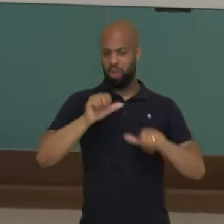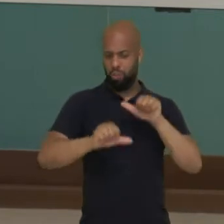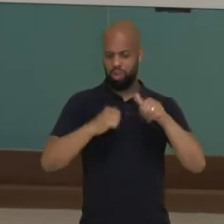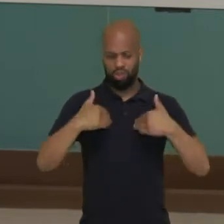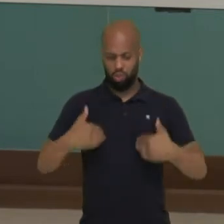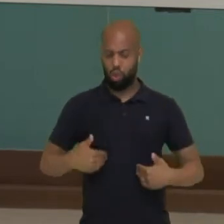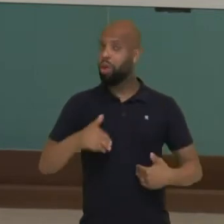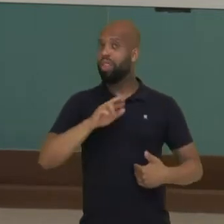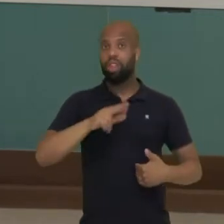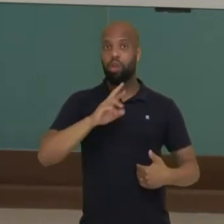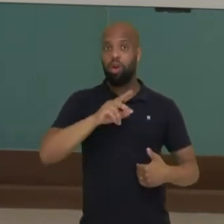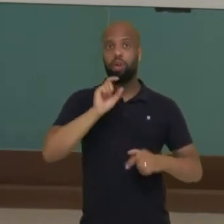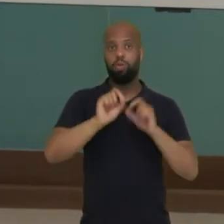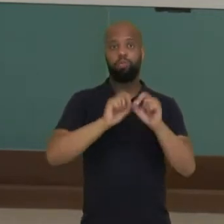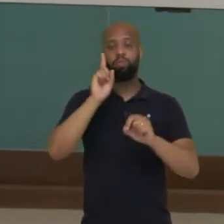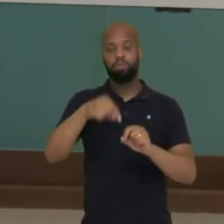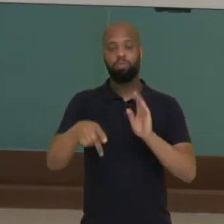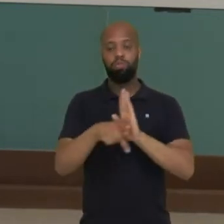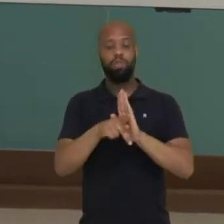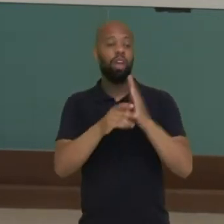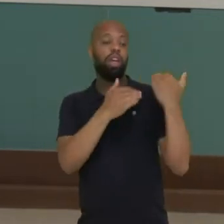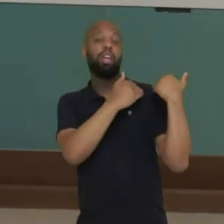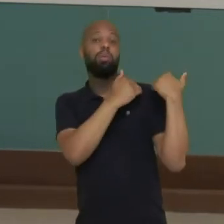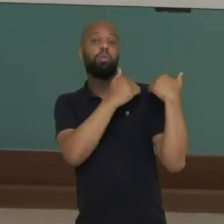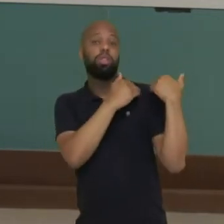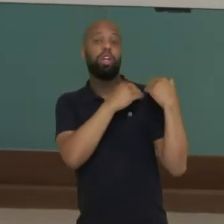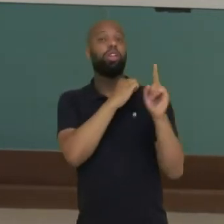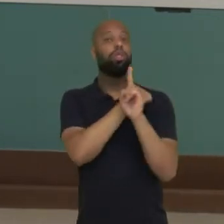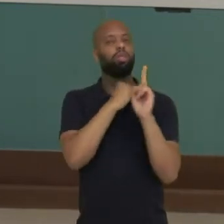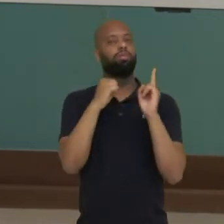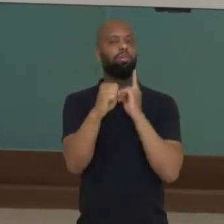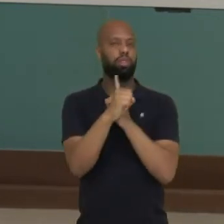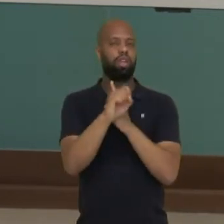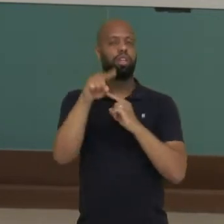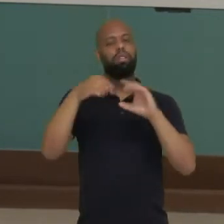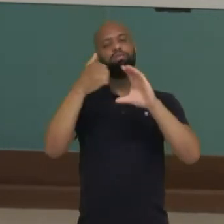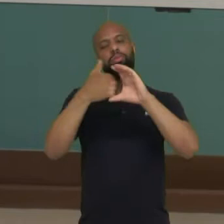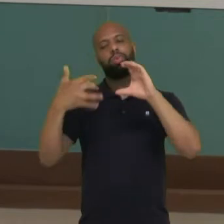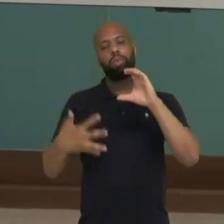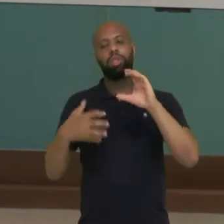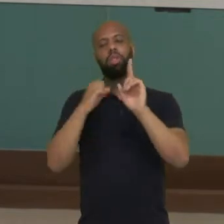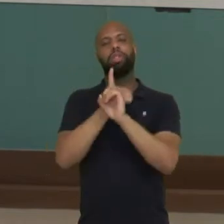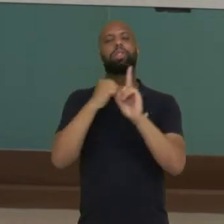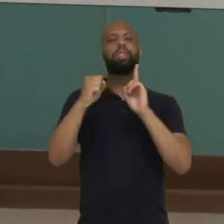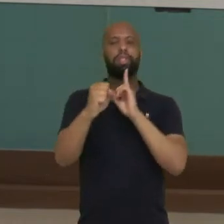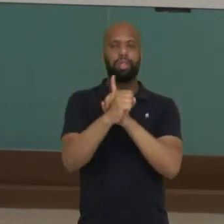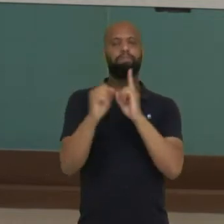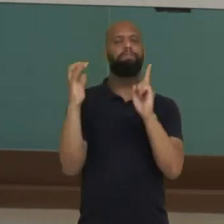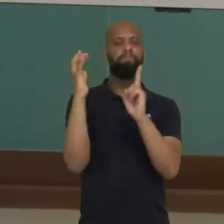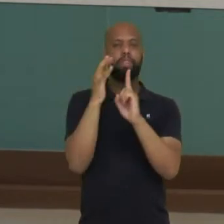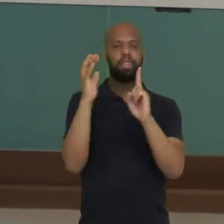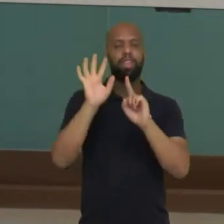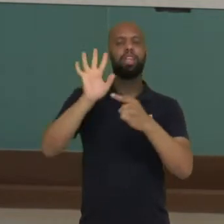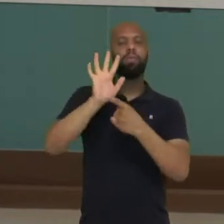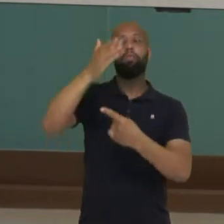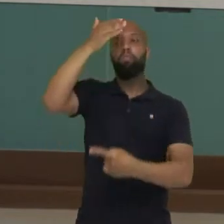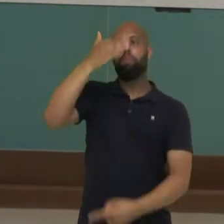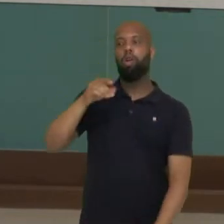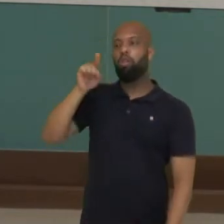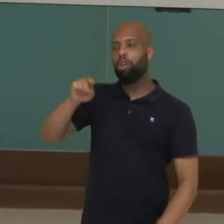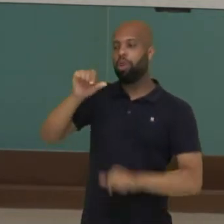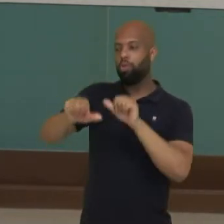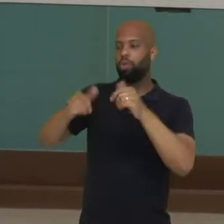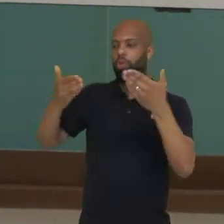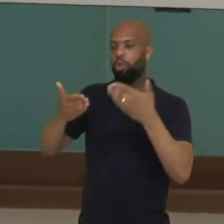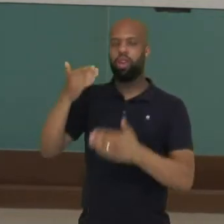físicas no corpo. Estou falando de questões sociais, de características sociais, o que que mostra. Então escreva